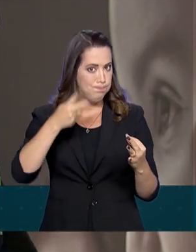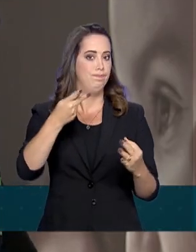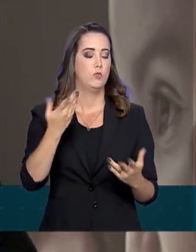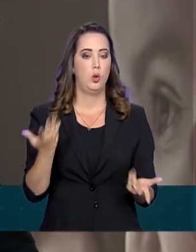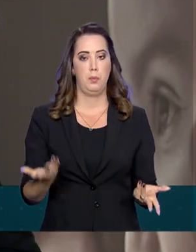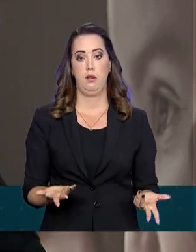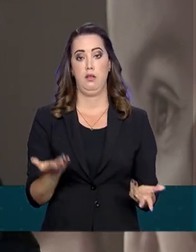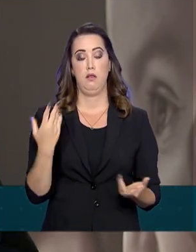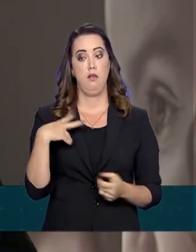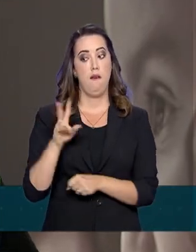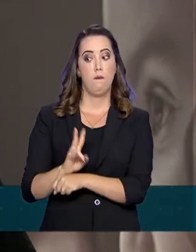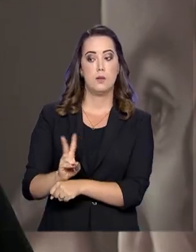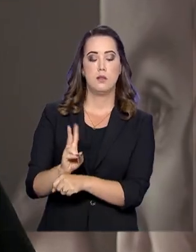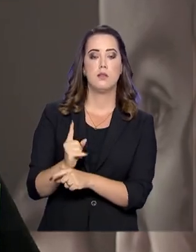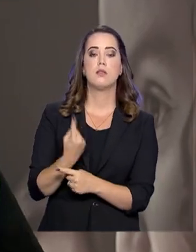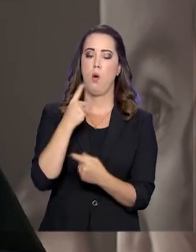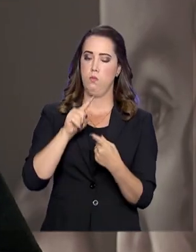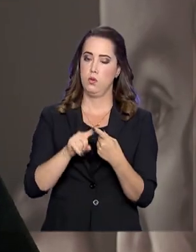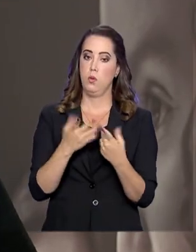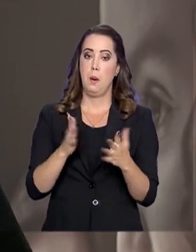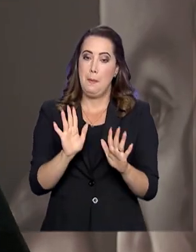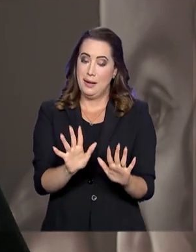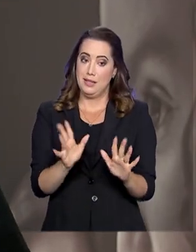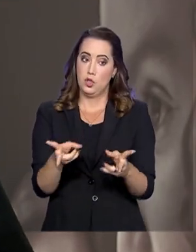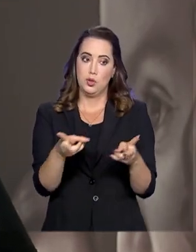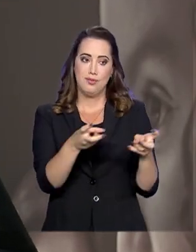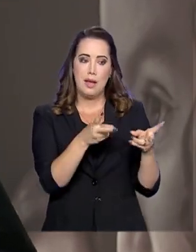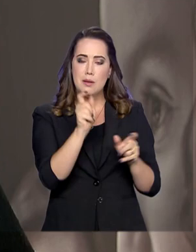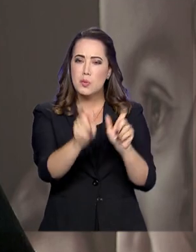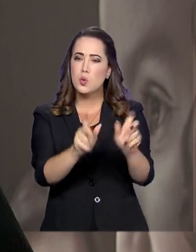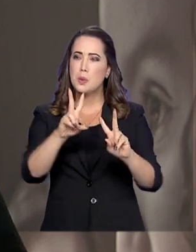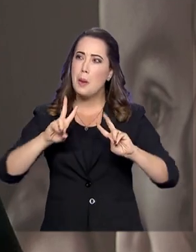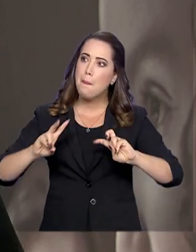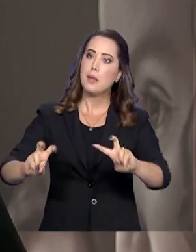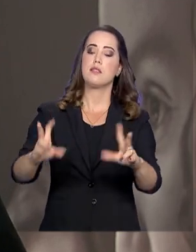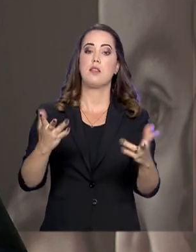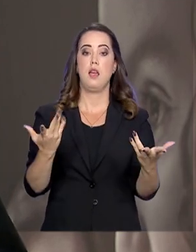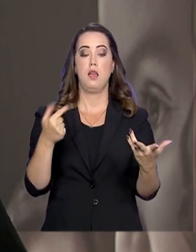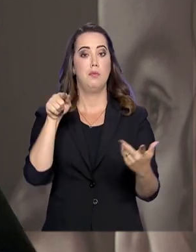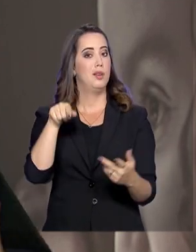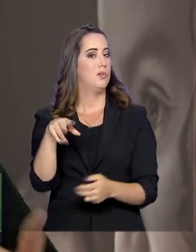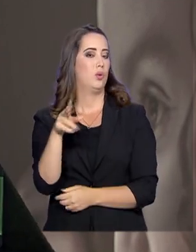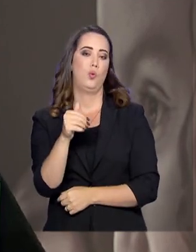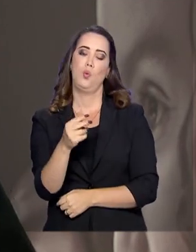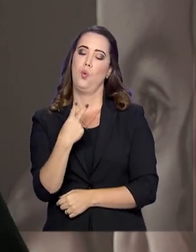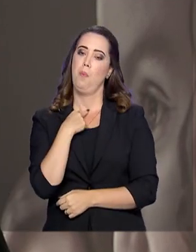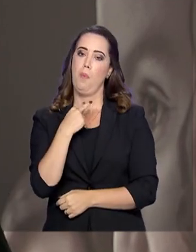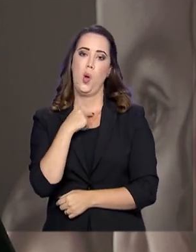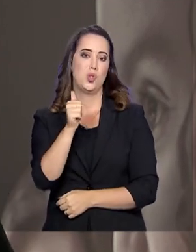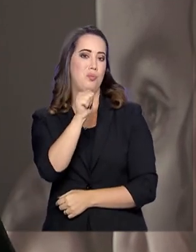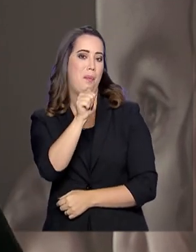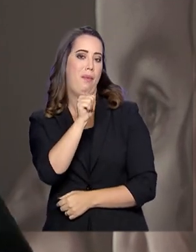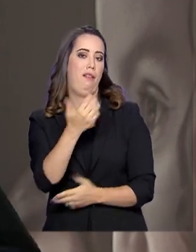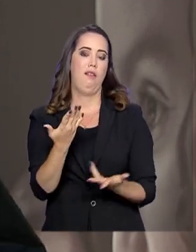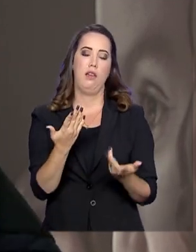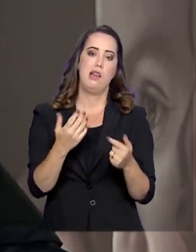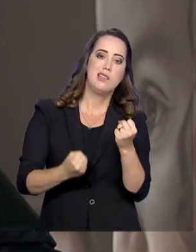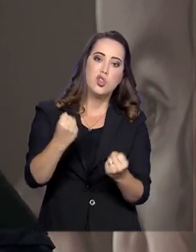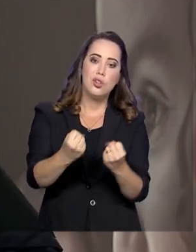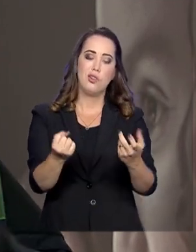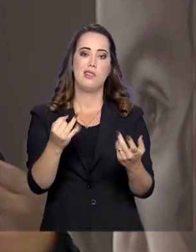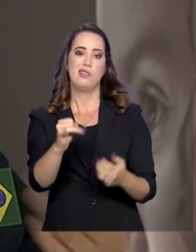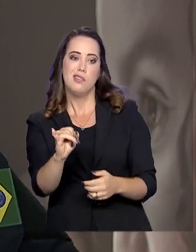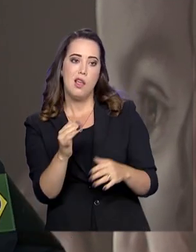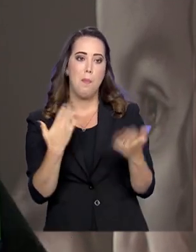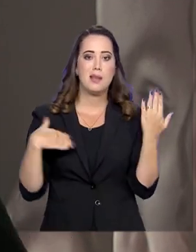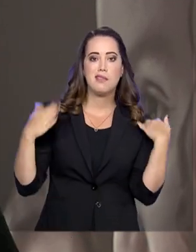fiscalização é um dos processos, mas o que a gente quer é sensibilizar as pessoas efetivamente para que não usem álcool ao dirigir um veículo, seja